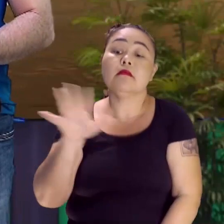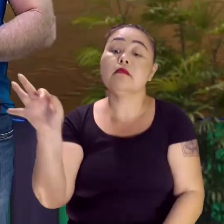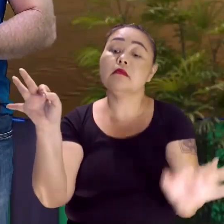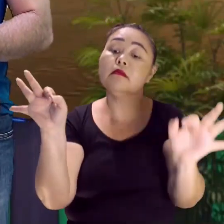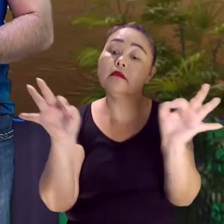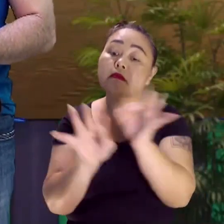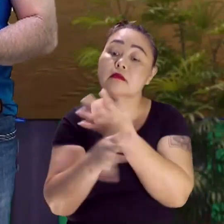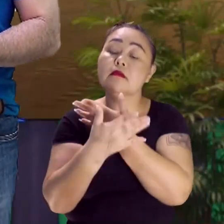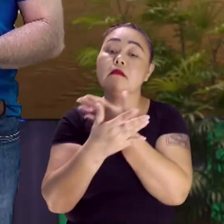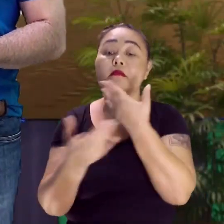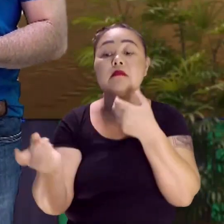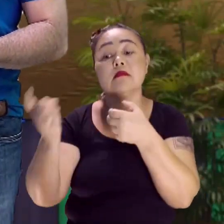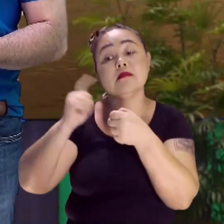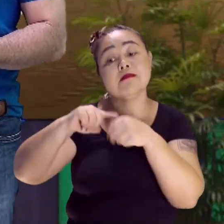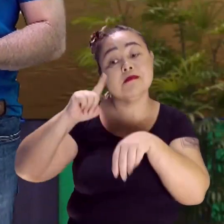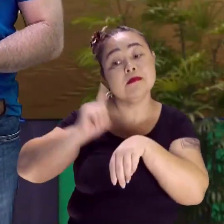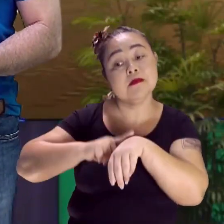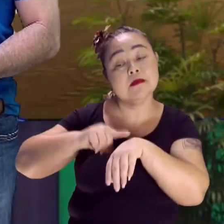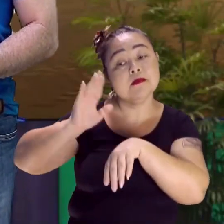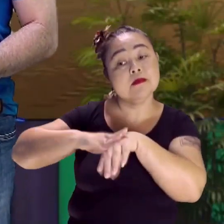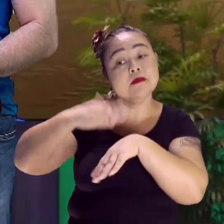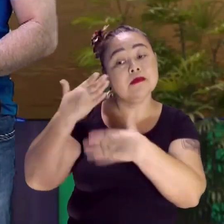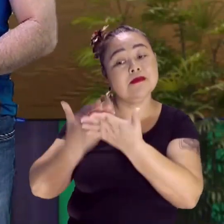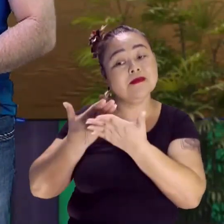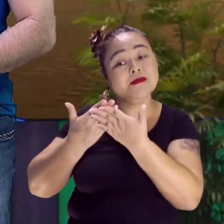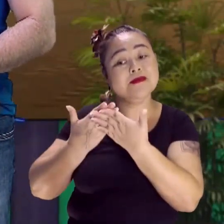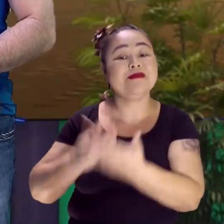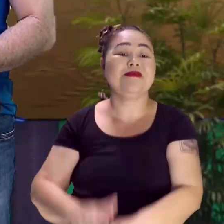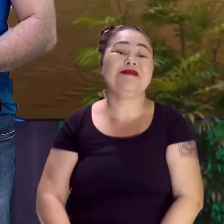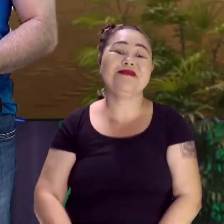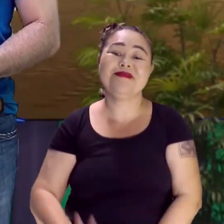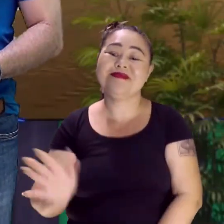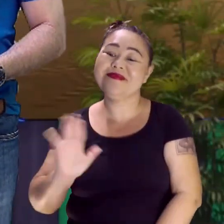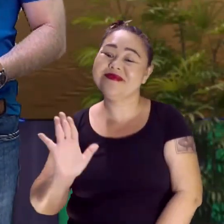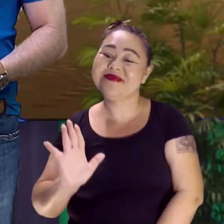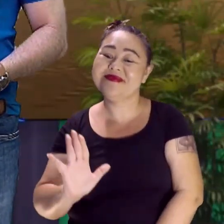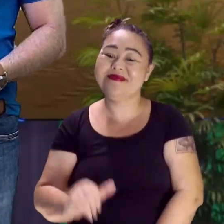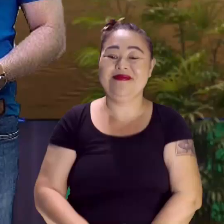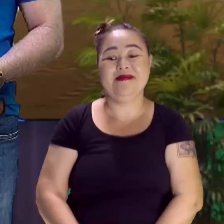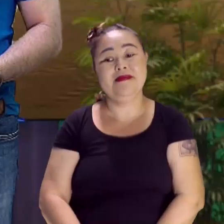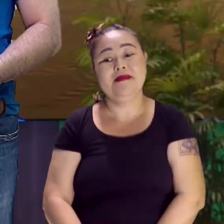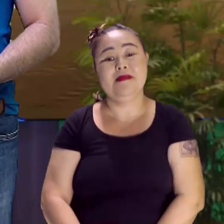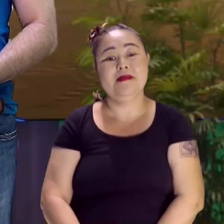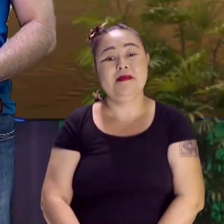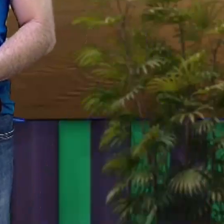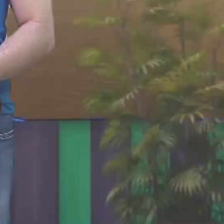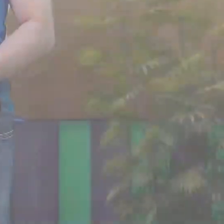vocês e a gente volta daqui a pouco para mais uma aula. Beleza. Não é isso? É isso aí. Fechou. Tchau.